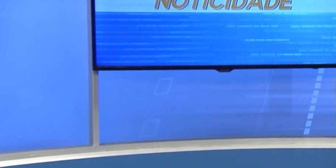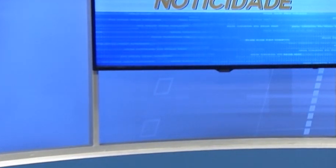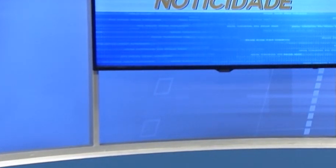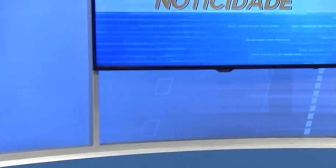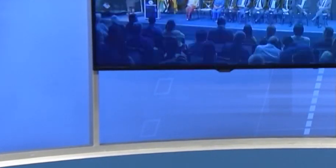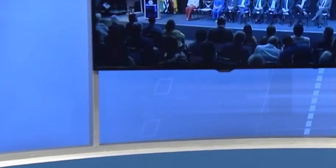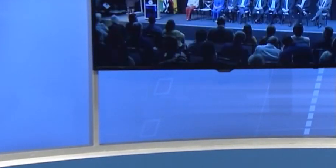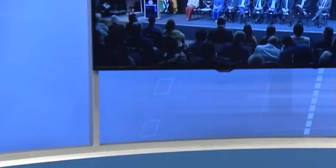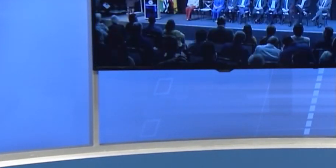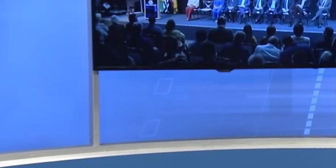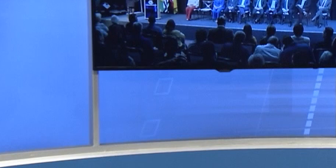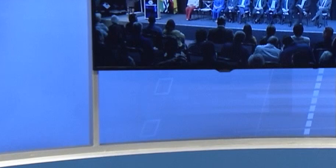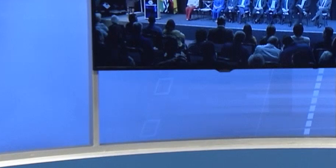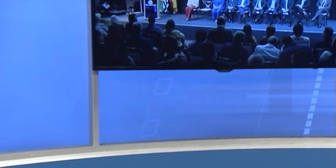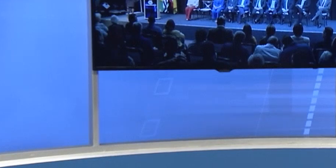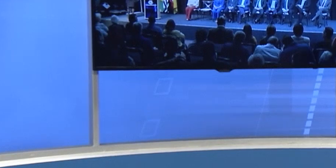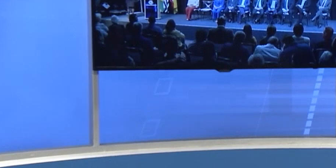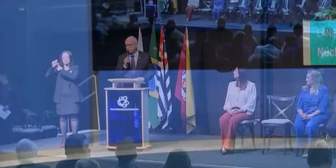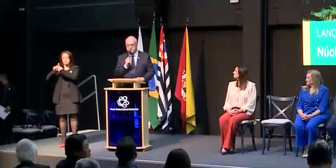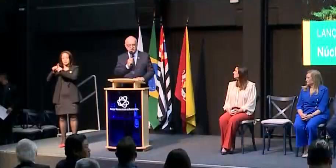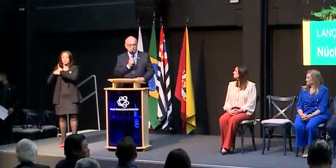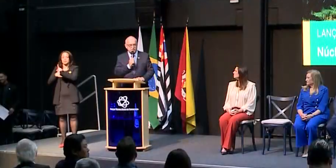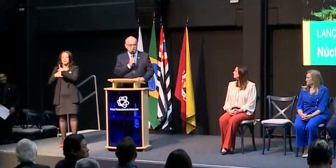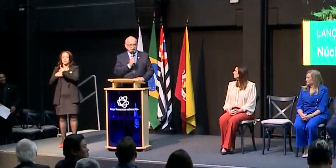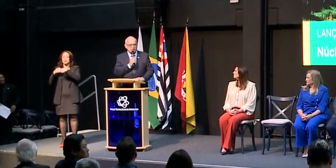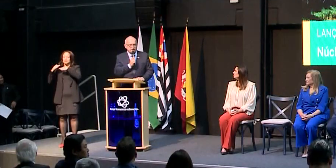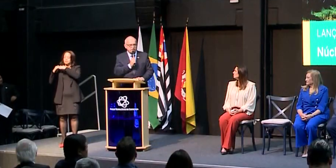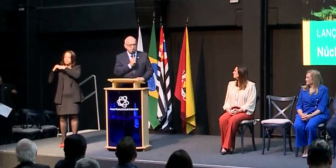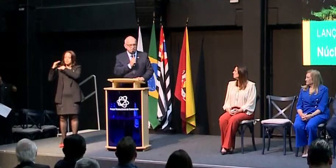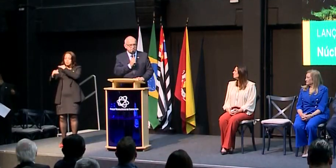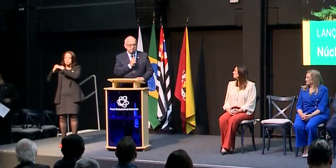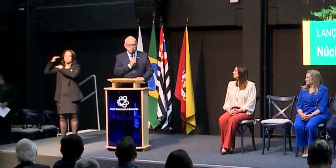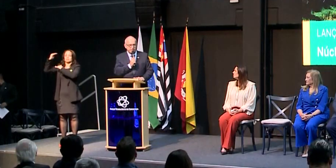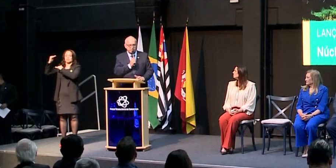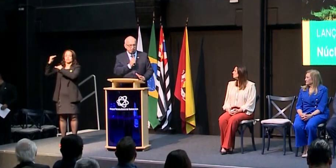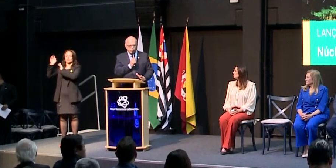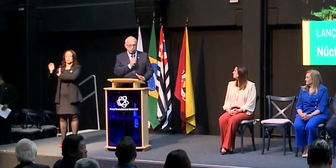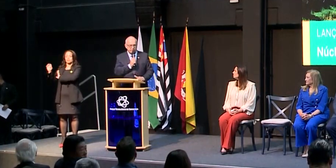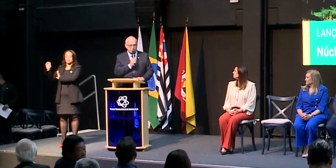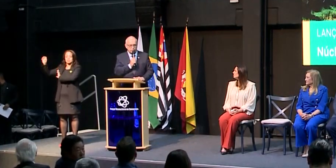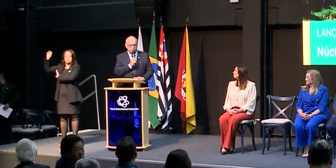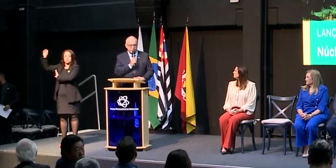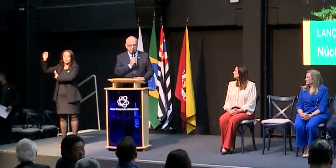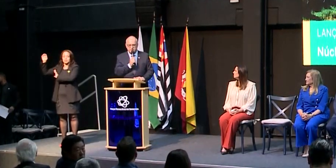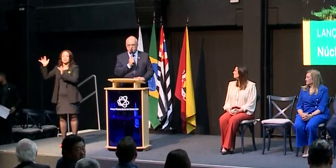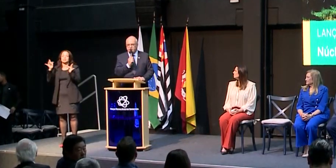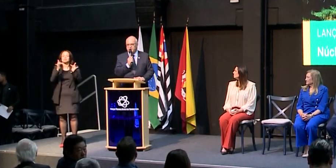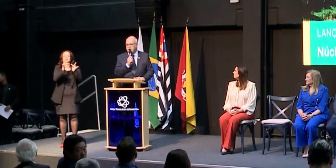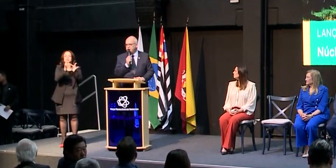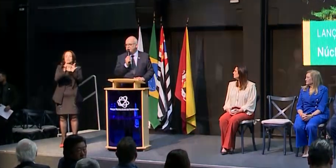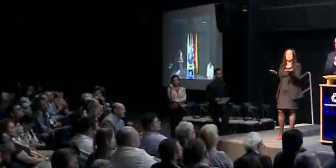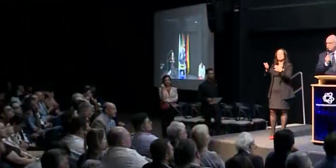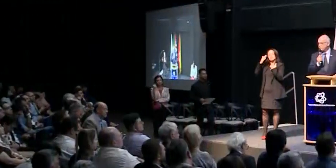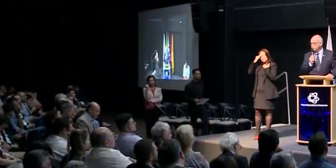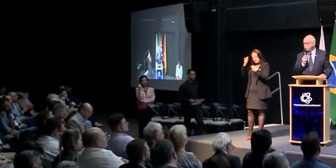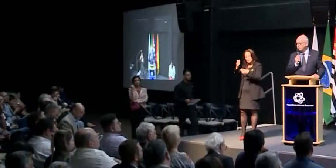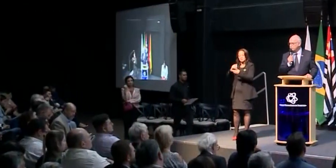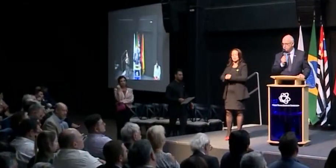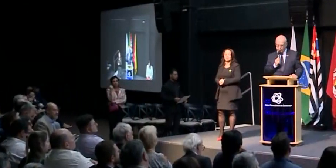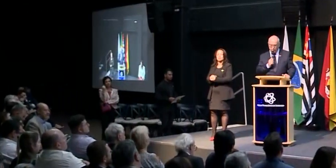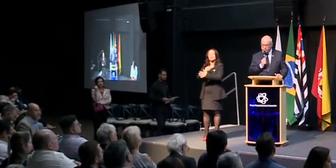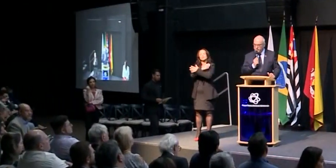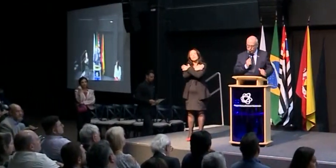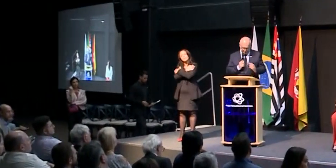É notícia, manda para o ar. A semana começou com novidades para os empresários da região. Isso